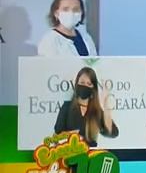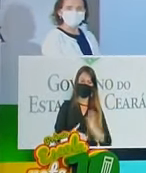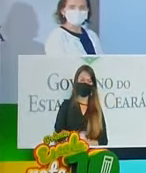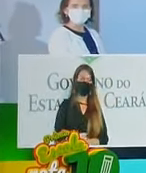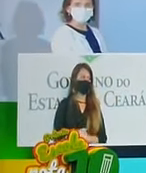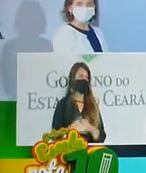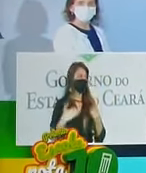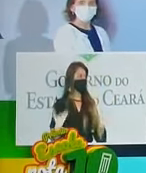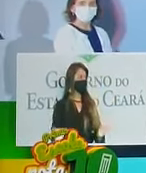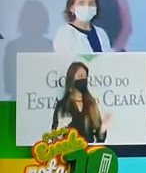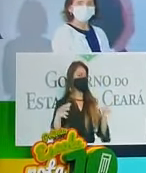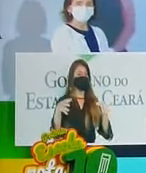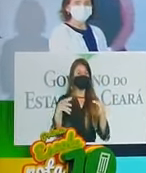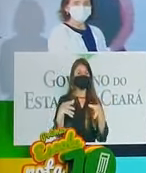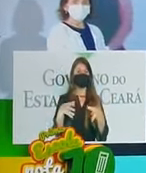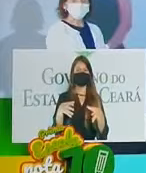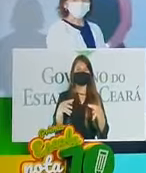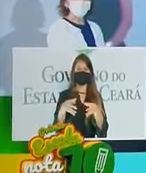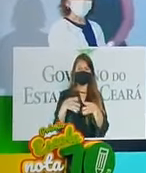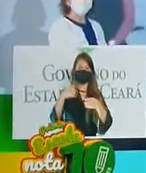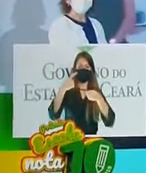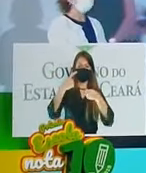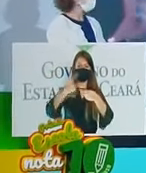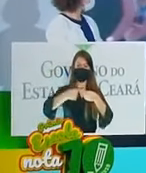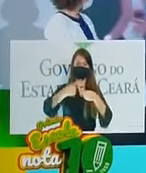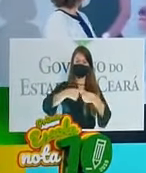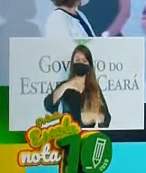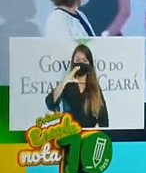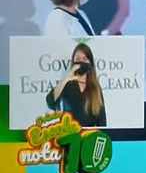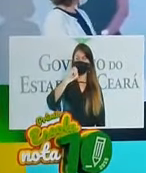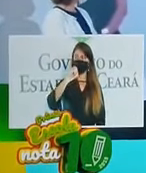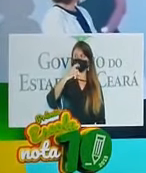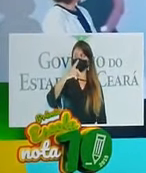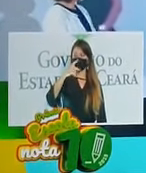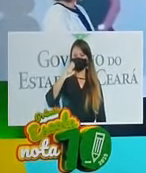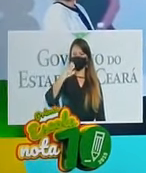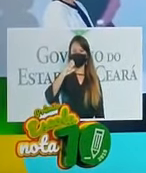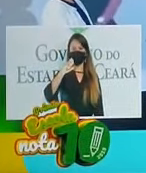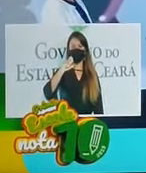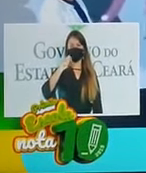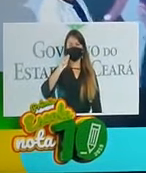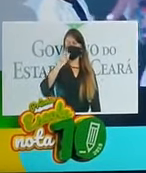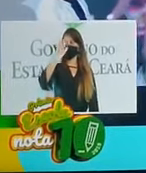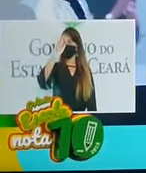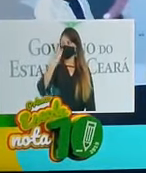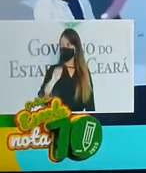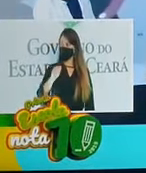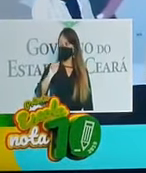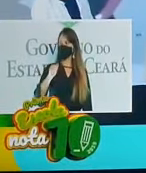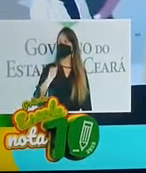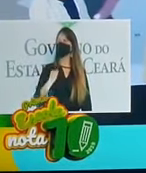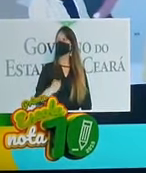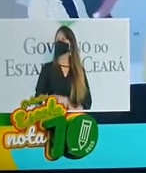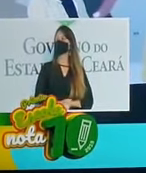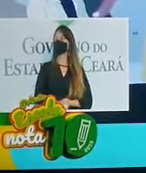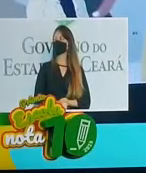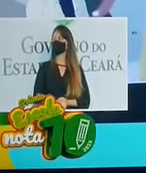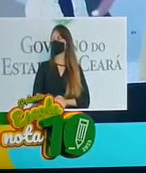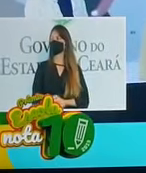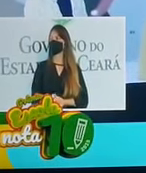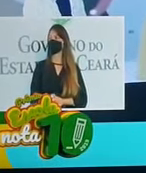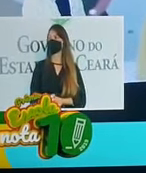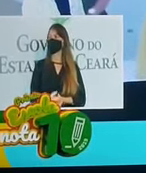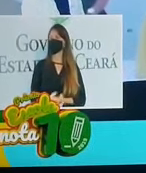Apopiara, já no palco, a secretária da Educação, Maria Cristiene. Boa tarde, secretária.